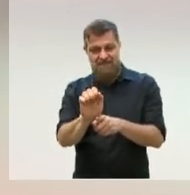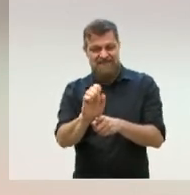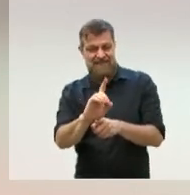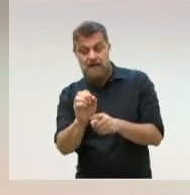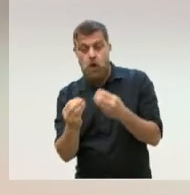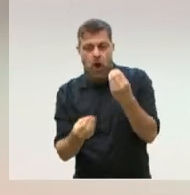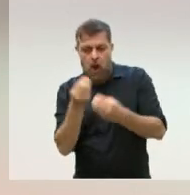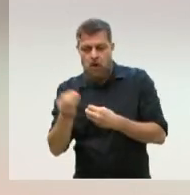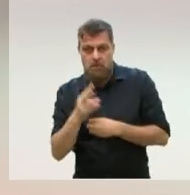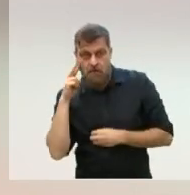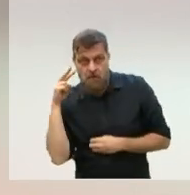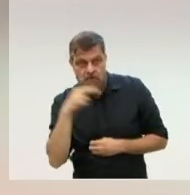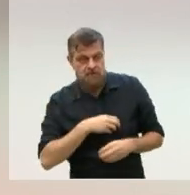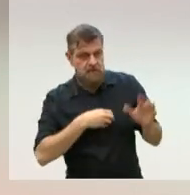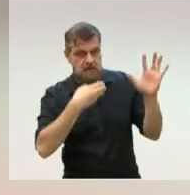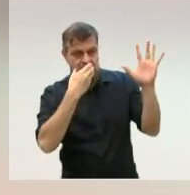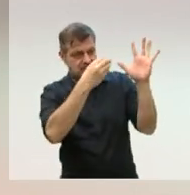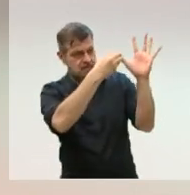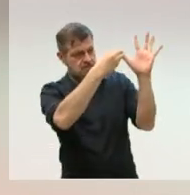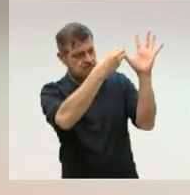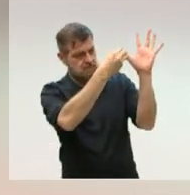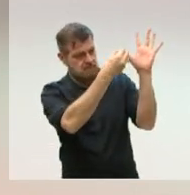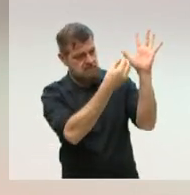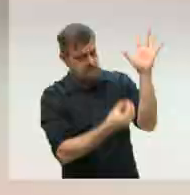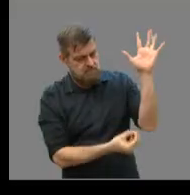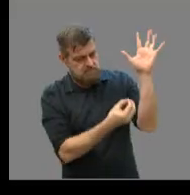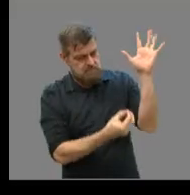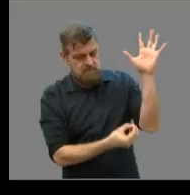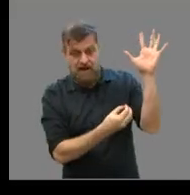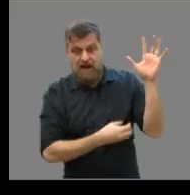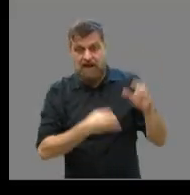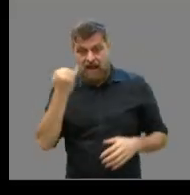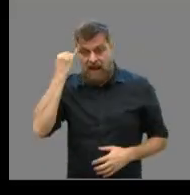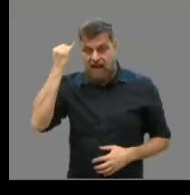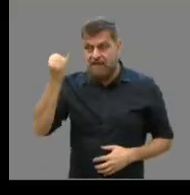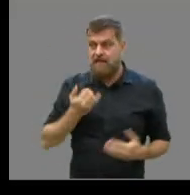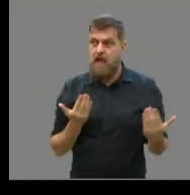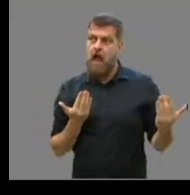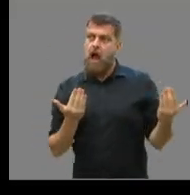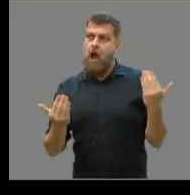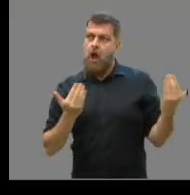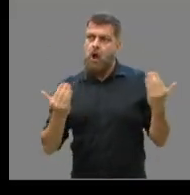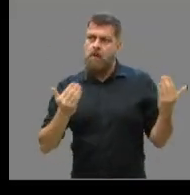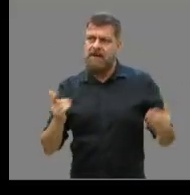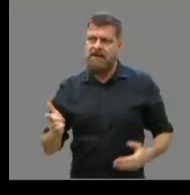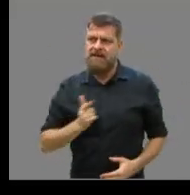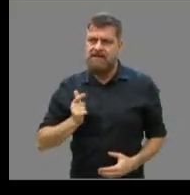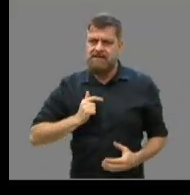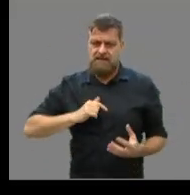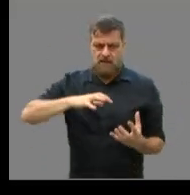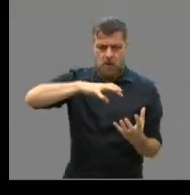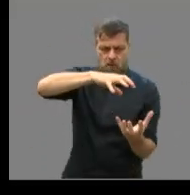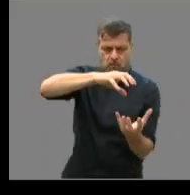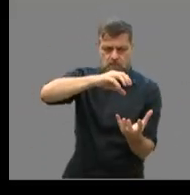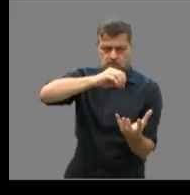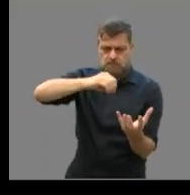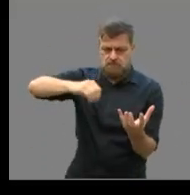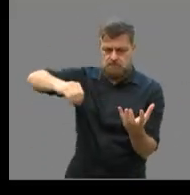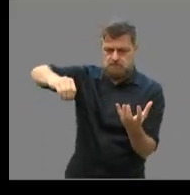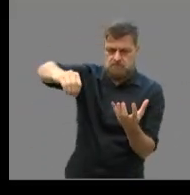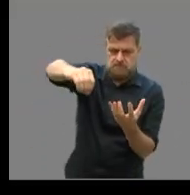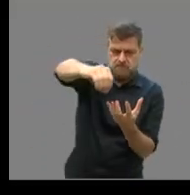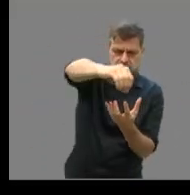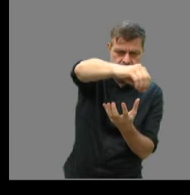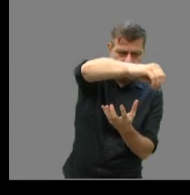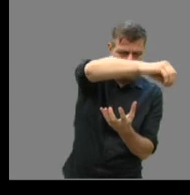maçã. Lenda ou não, a ideia é muito boa. A queda da maçã é regida pela gravidade, que a terra faz nos corpos ao redor